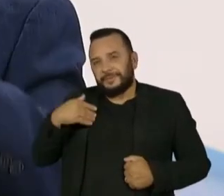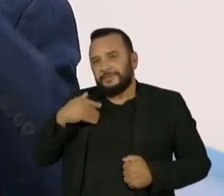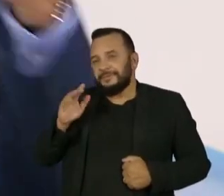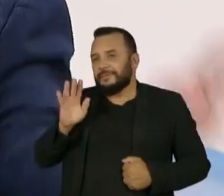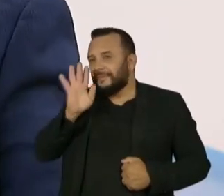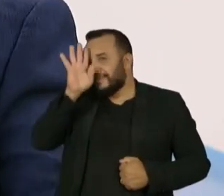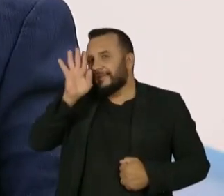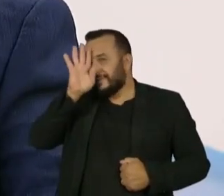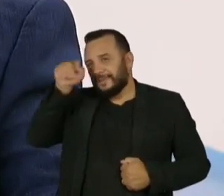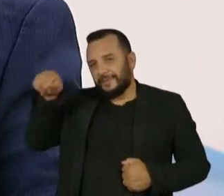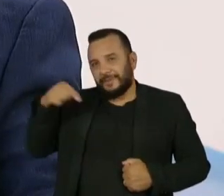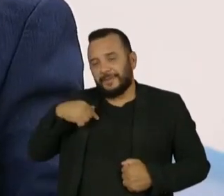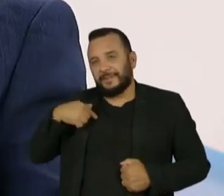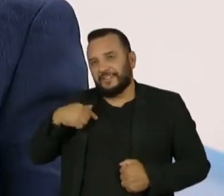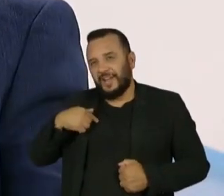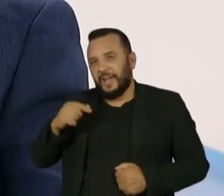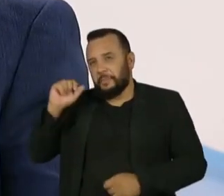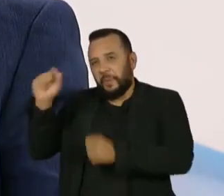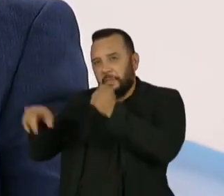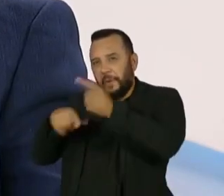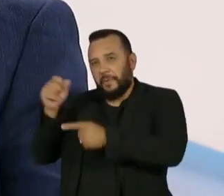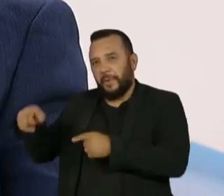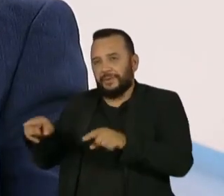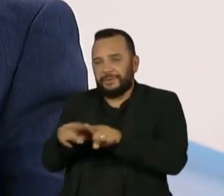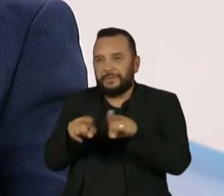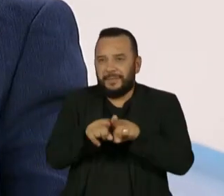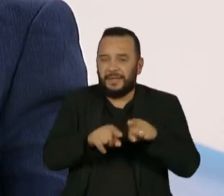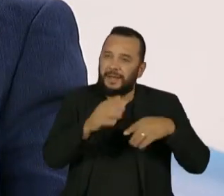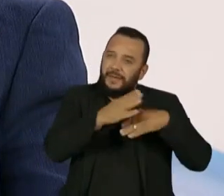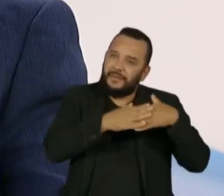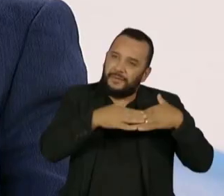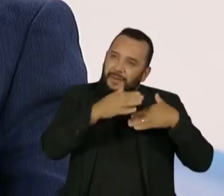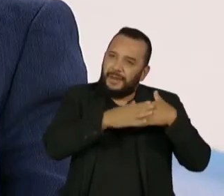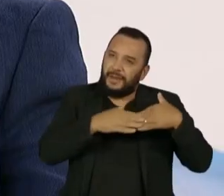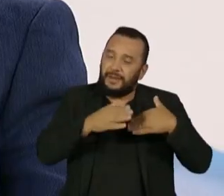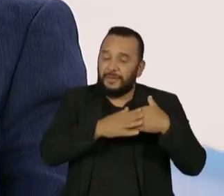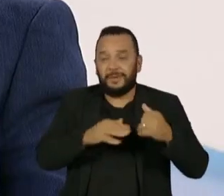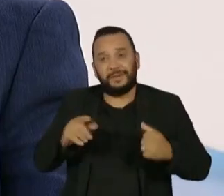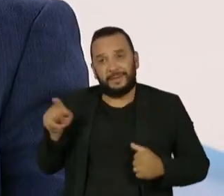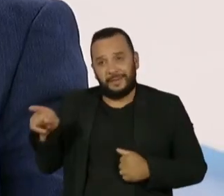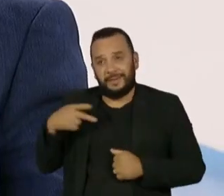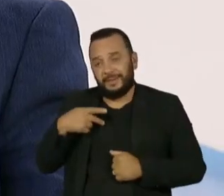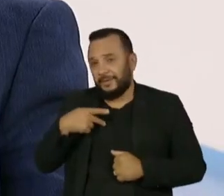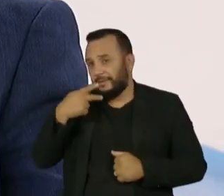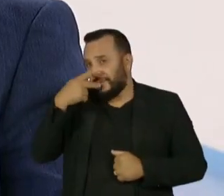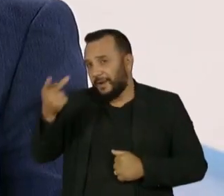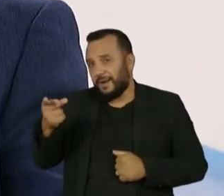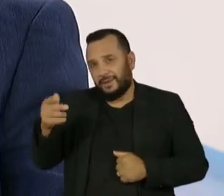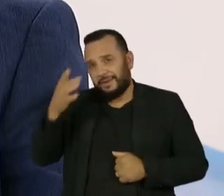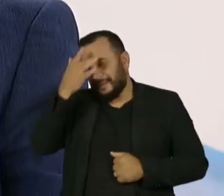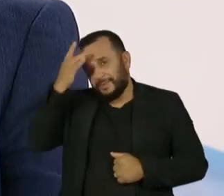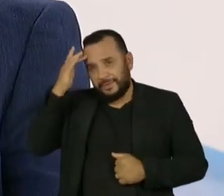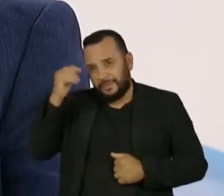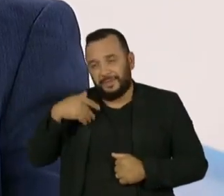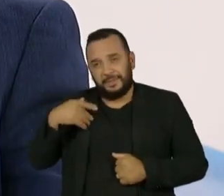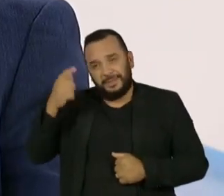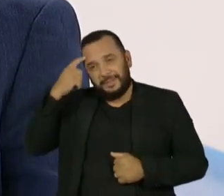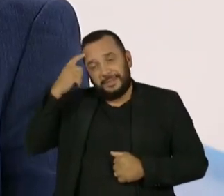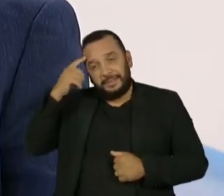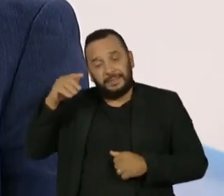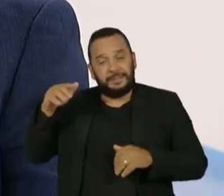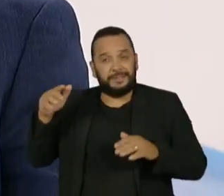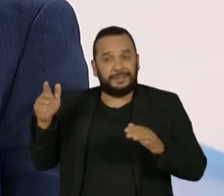forma, da outra ele lança afagos, né? Aliás, todas as impropriedades que ele fala são relativizadas como deslizes, né?